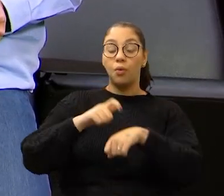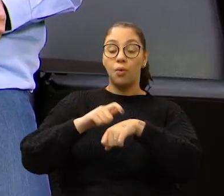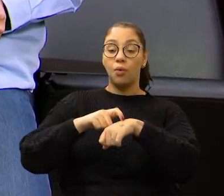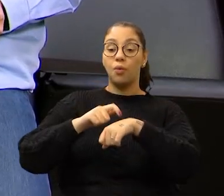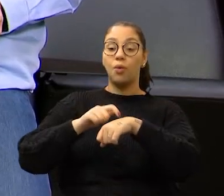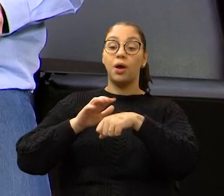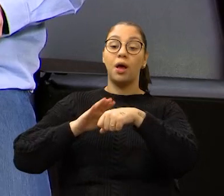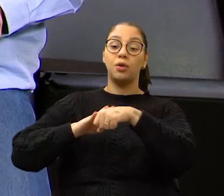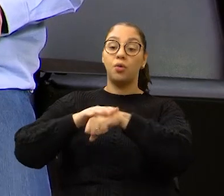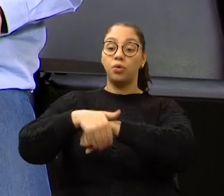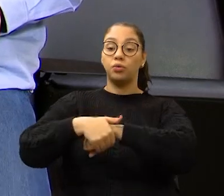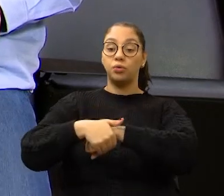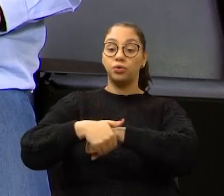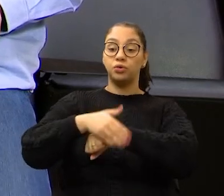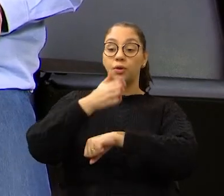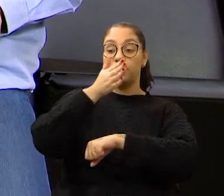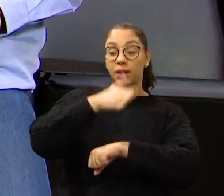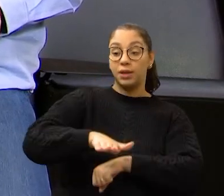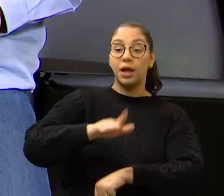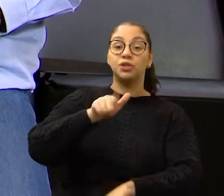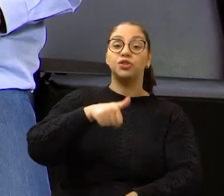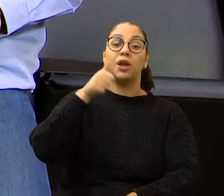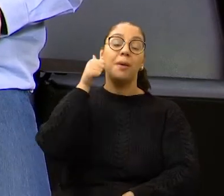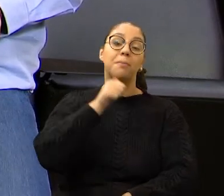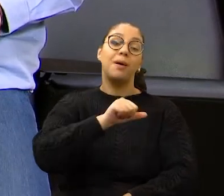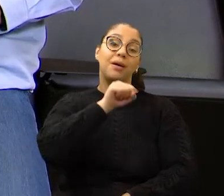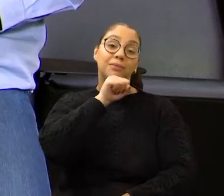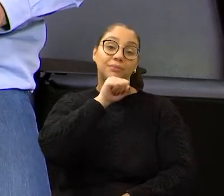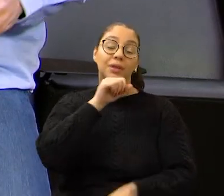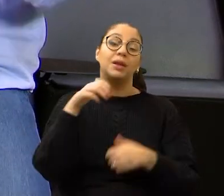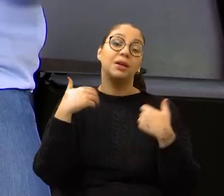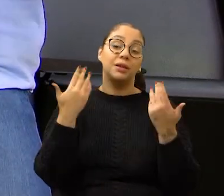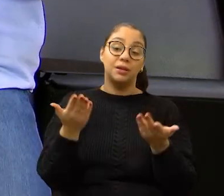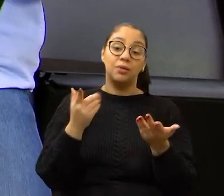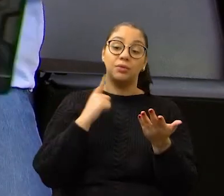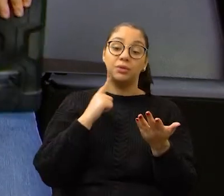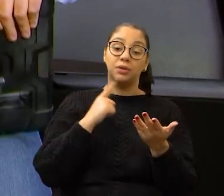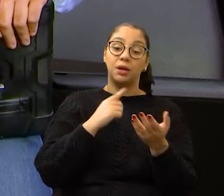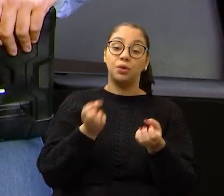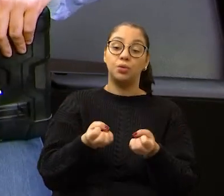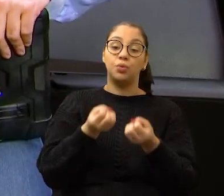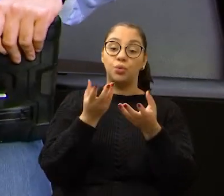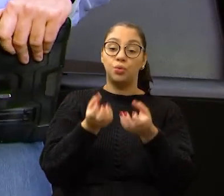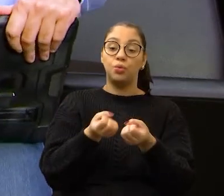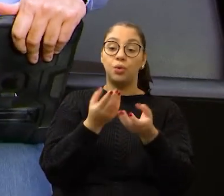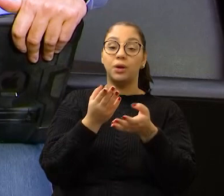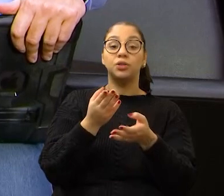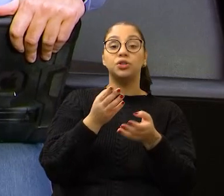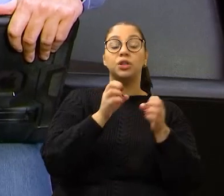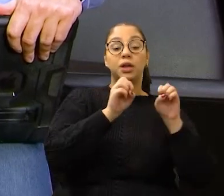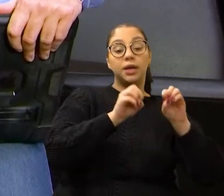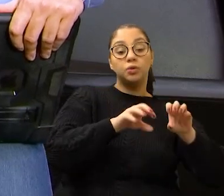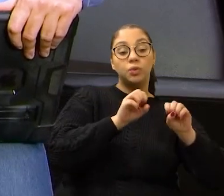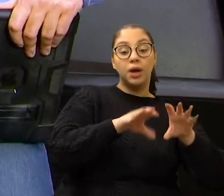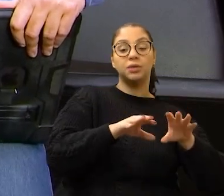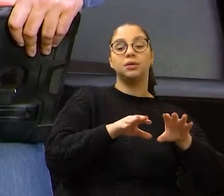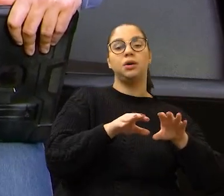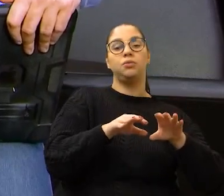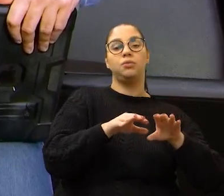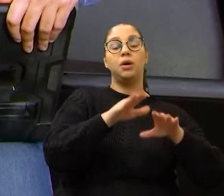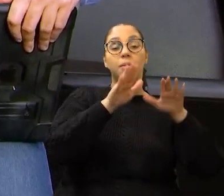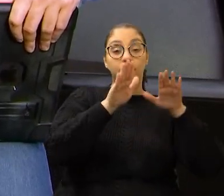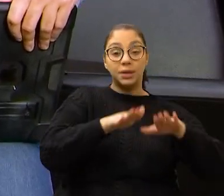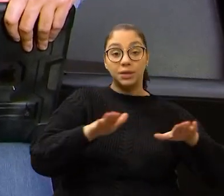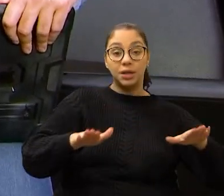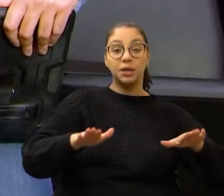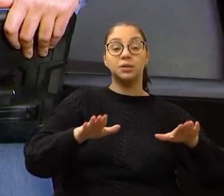atuam no horário noturno e a metade são mães. Então, a gente está falando de uma questão de educação para que